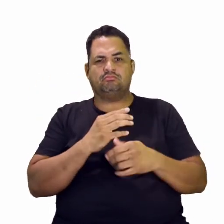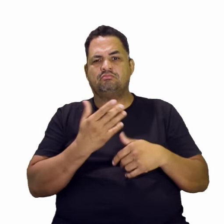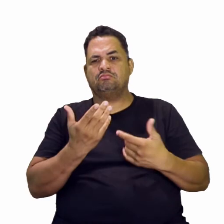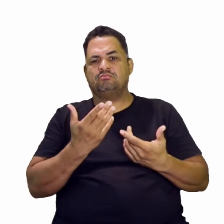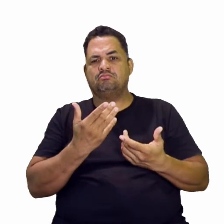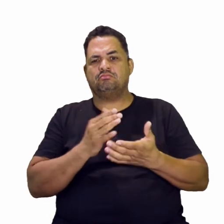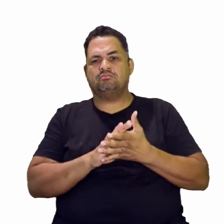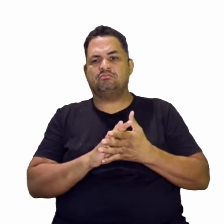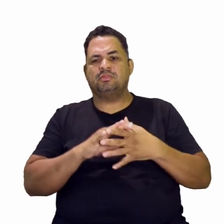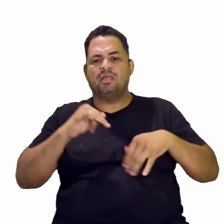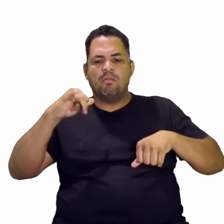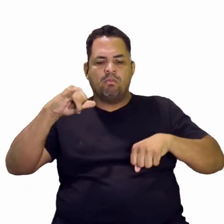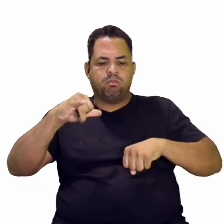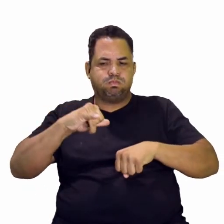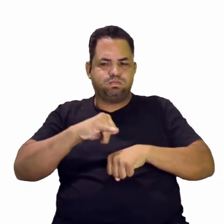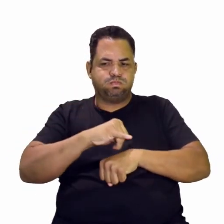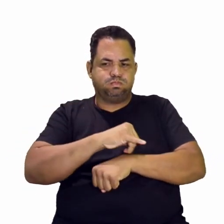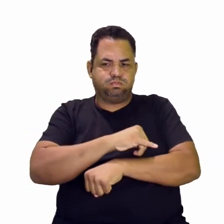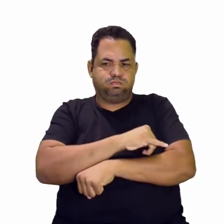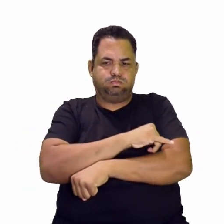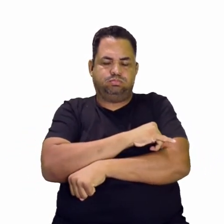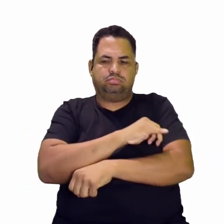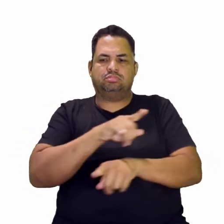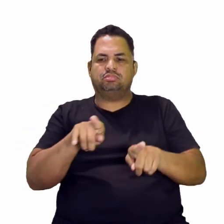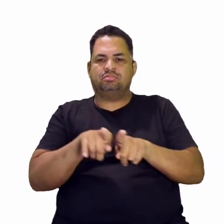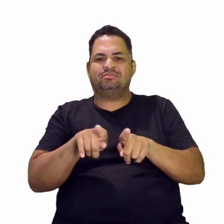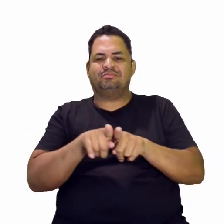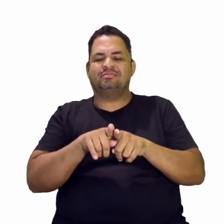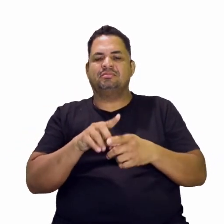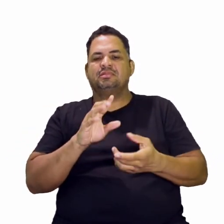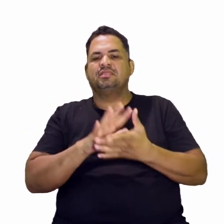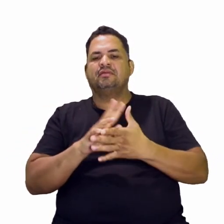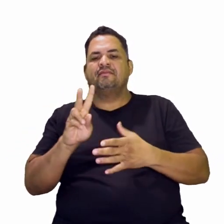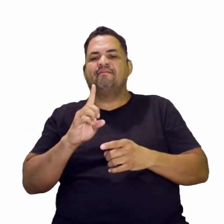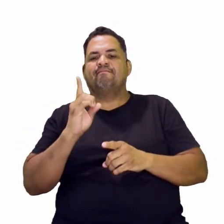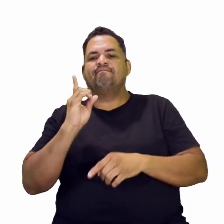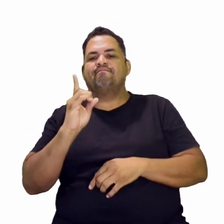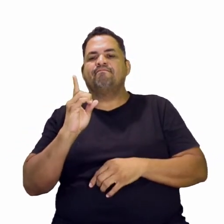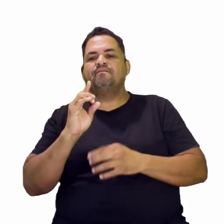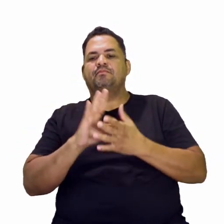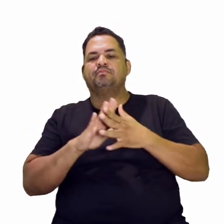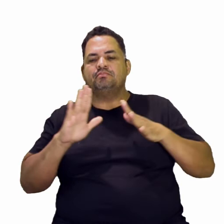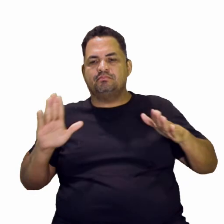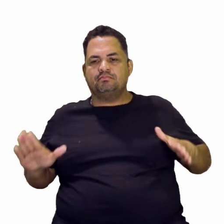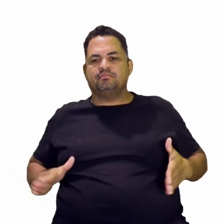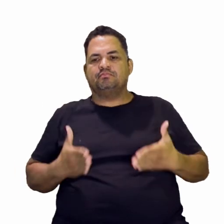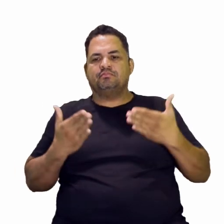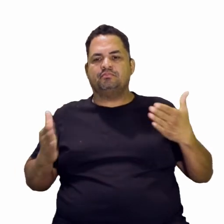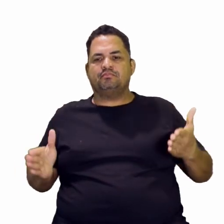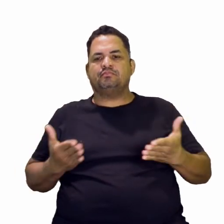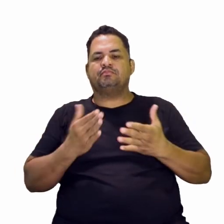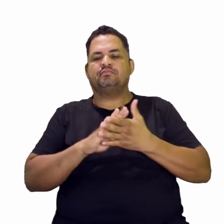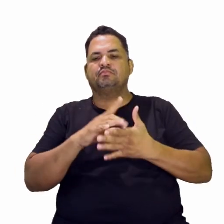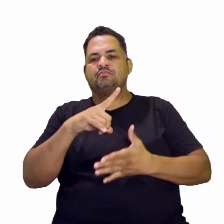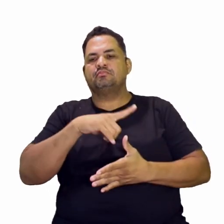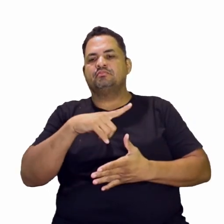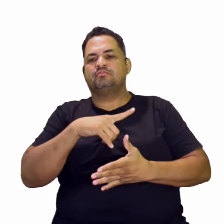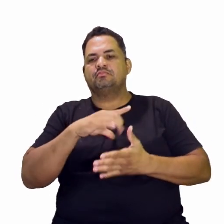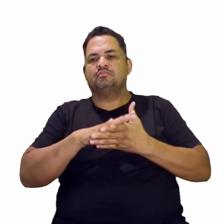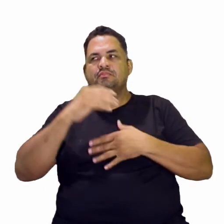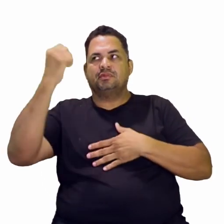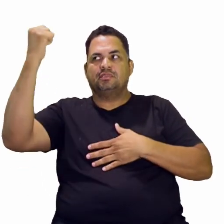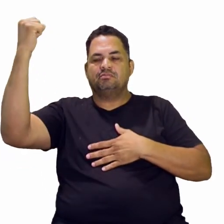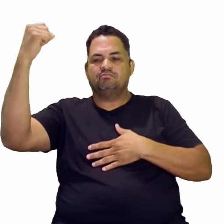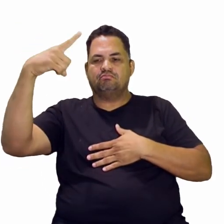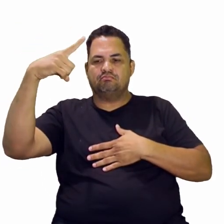causar obesidades também. E aí, a vitamina D, ela precisa ser estimulada pela presença do